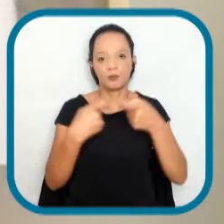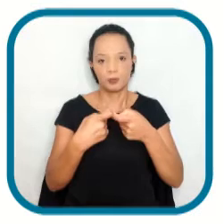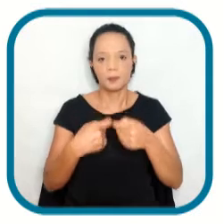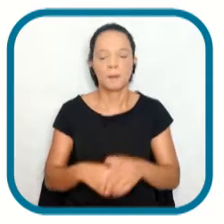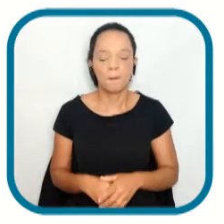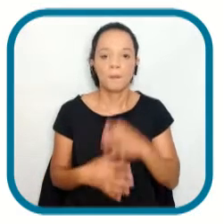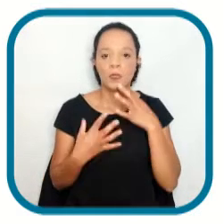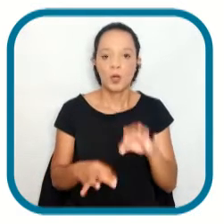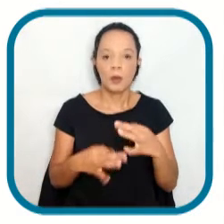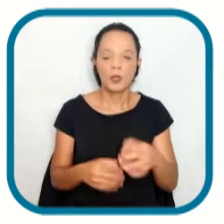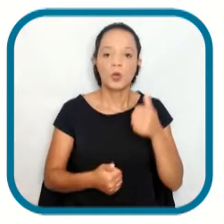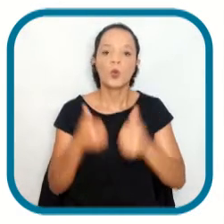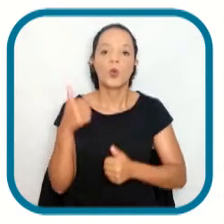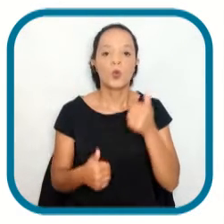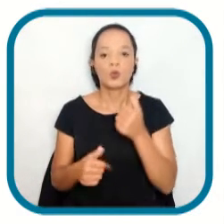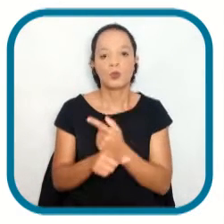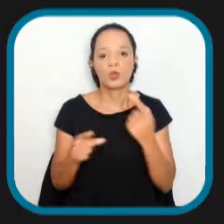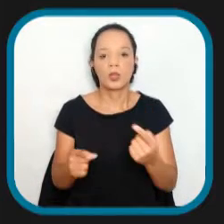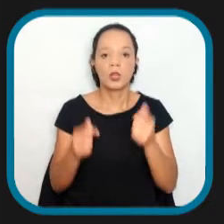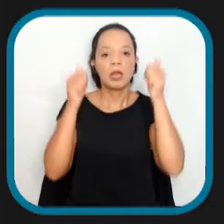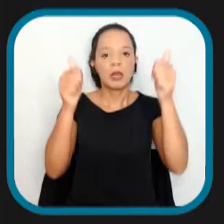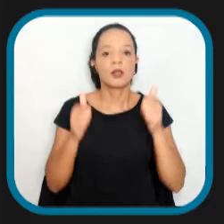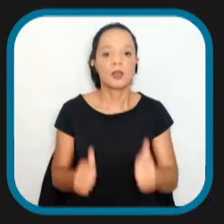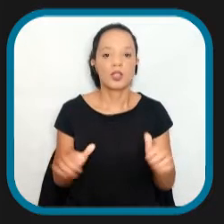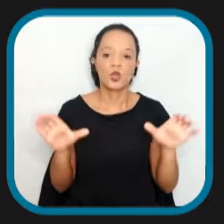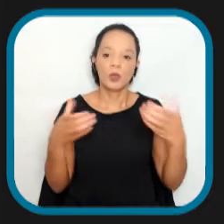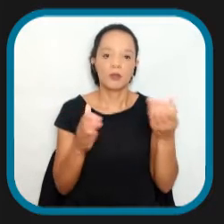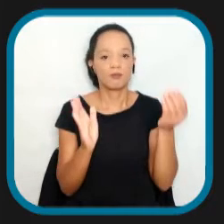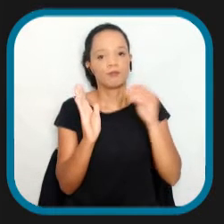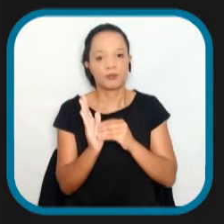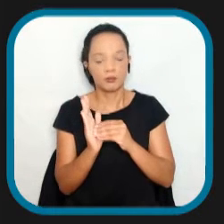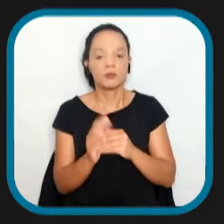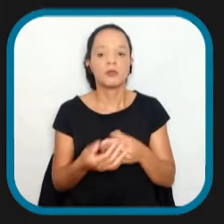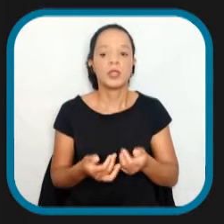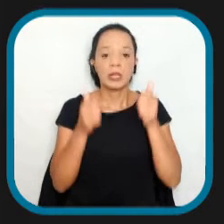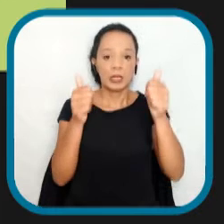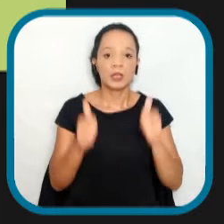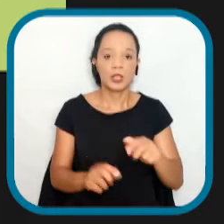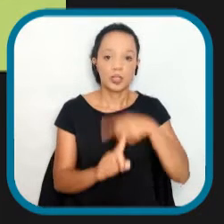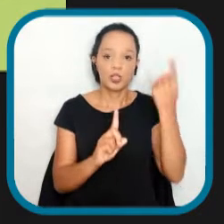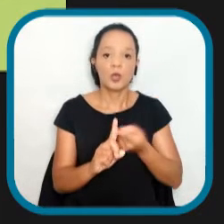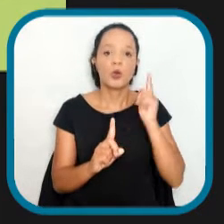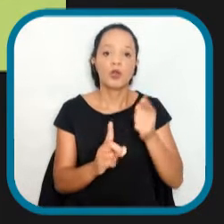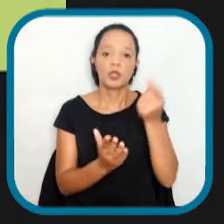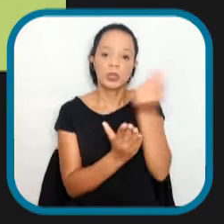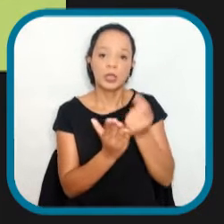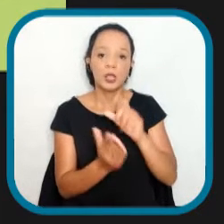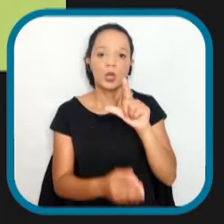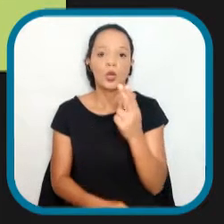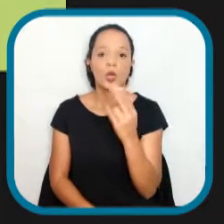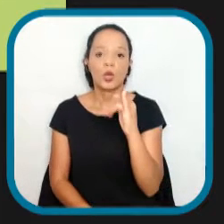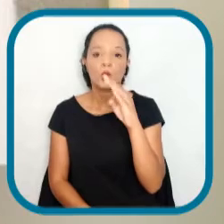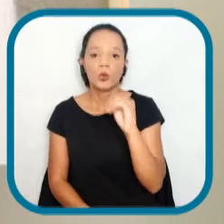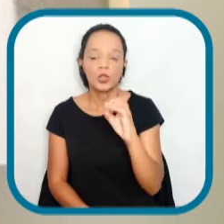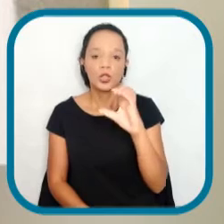daí. Por norma é posto um concurso para que se obtenha um cartaz da comunidade. O cartaz deste ano escolhido foi desenhado pelo